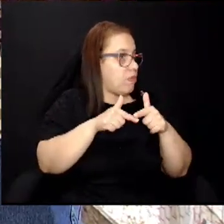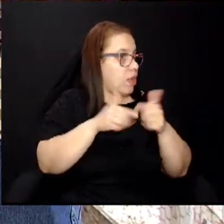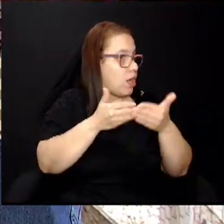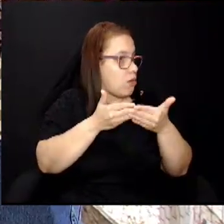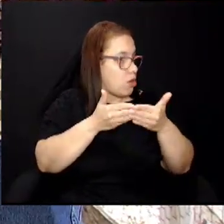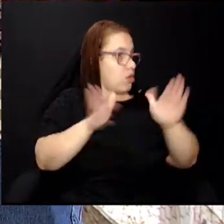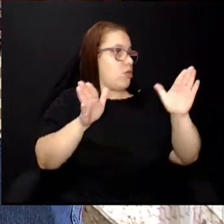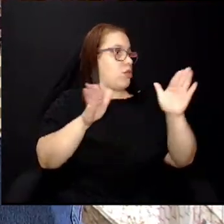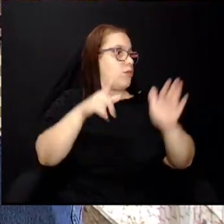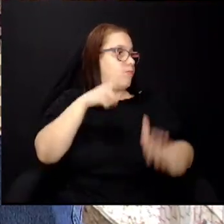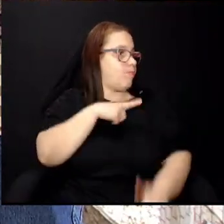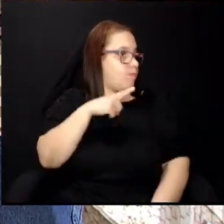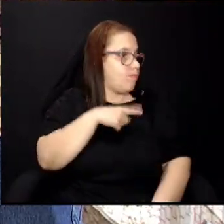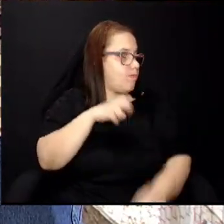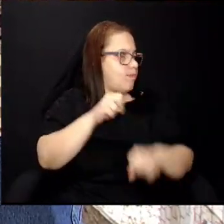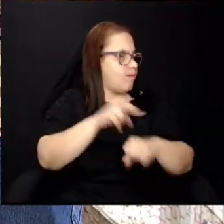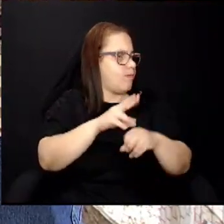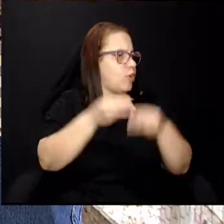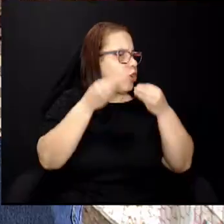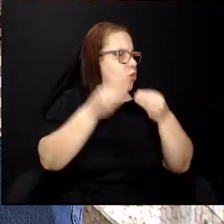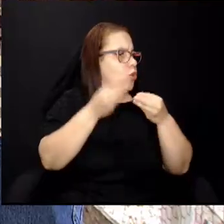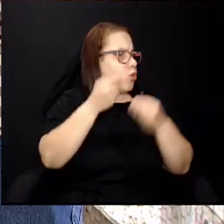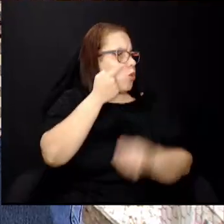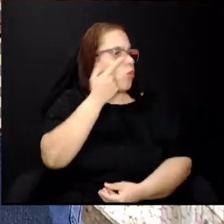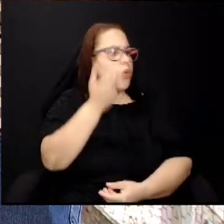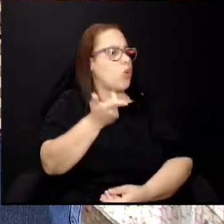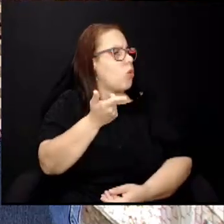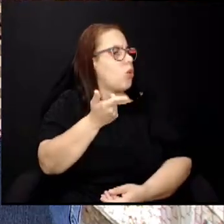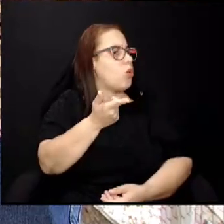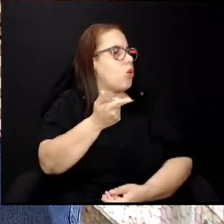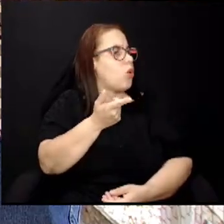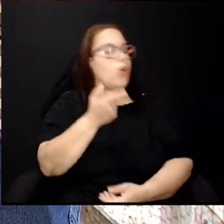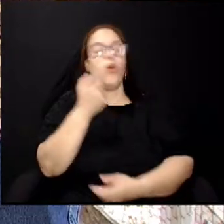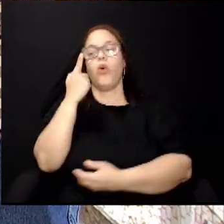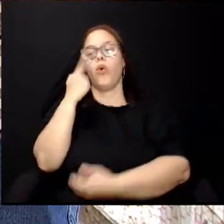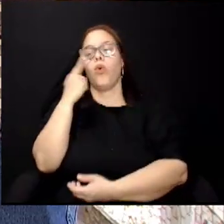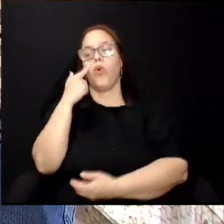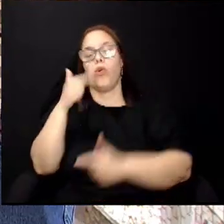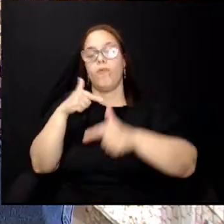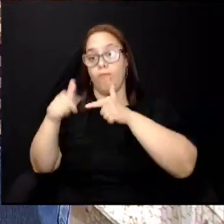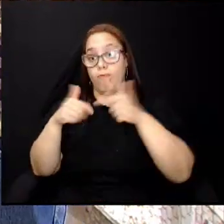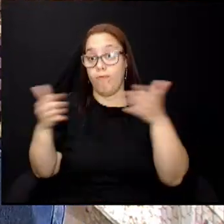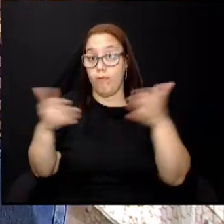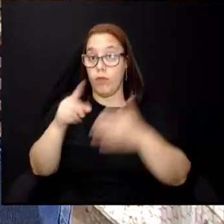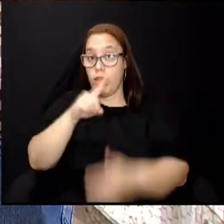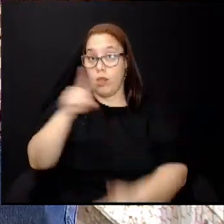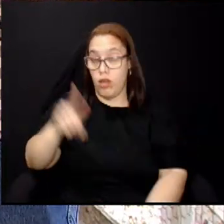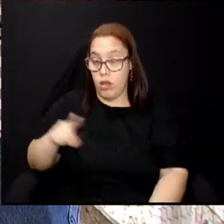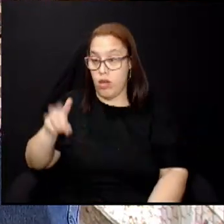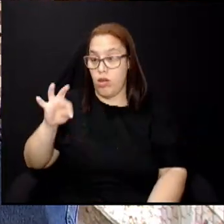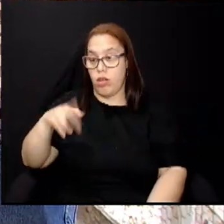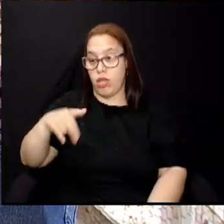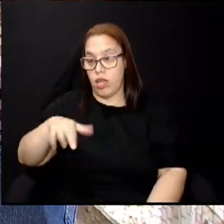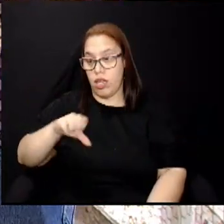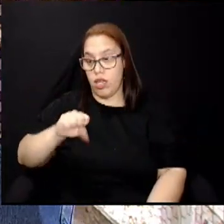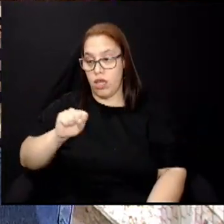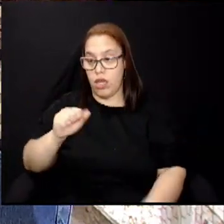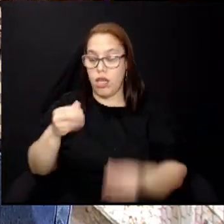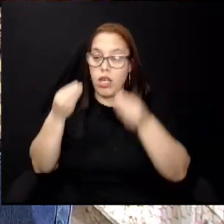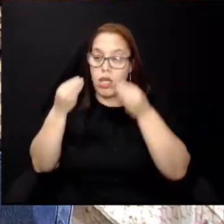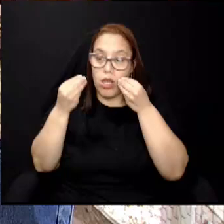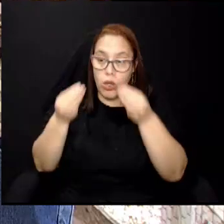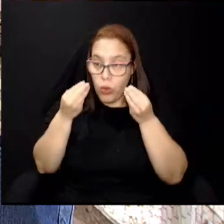bastante vagas? Como é que você considera esse mercado de trabalho? Olha, o mercado de trabalho hoje do zootecnista, como que ele funciona? A gente está na